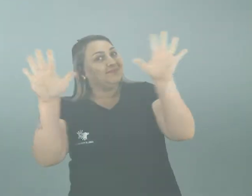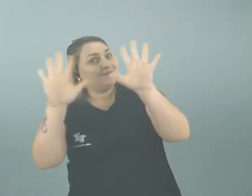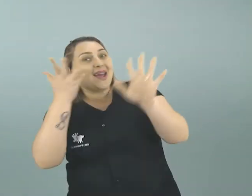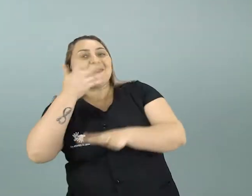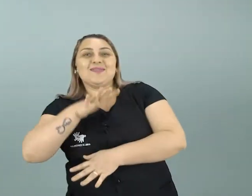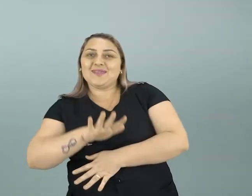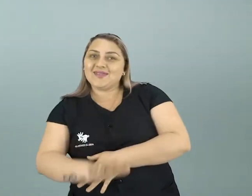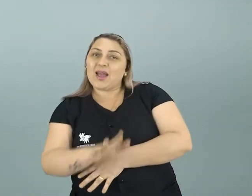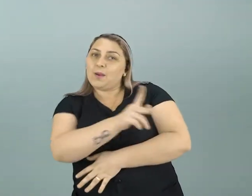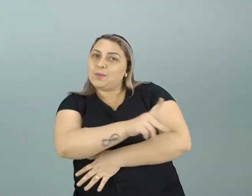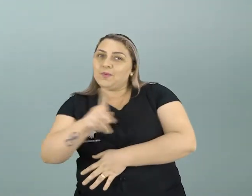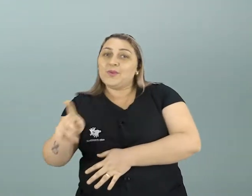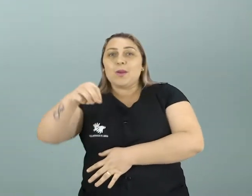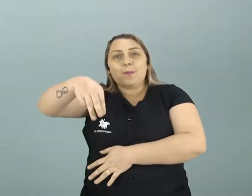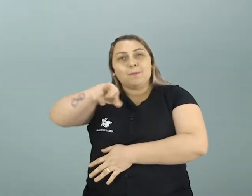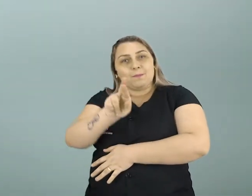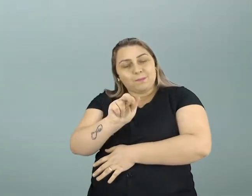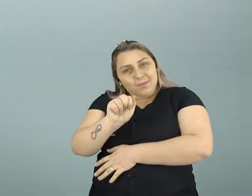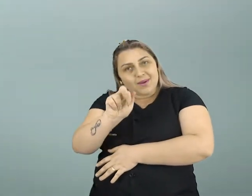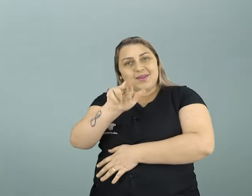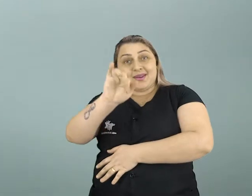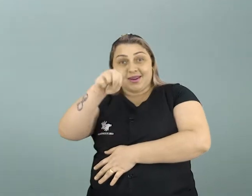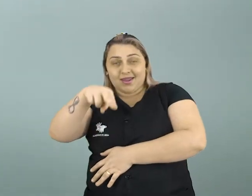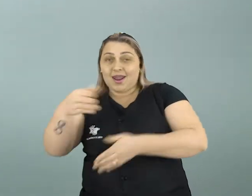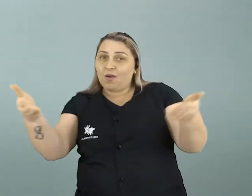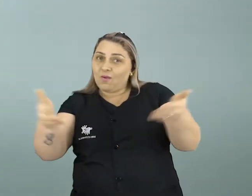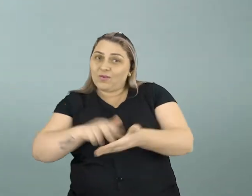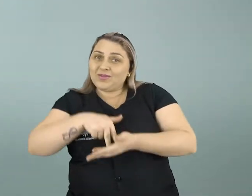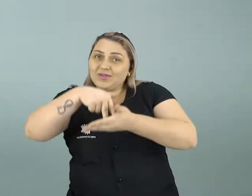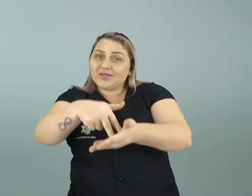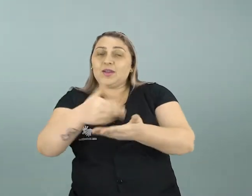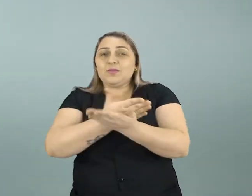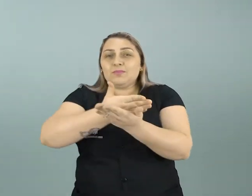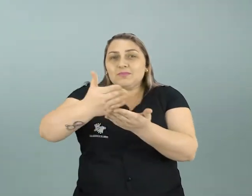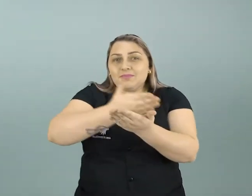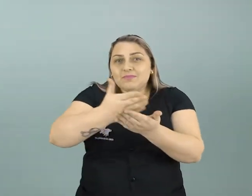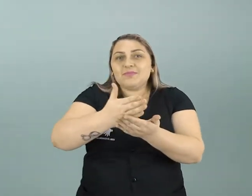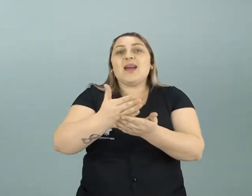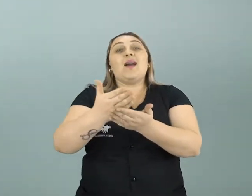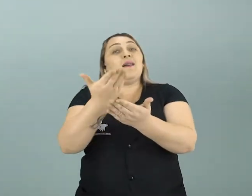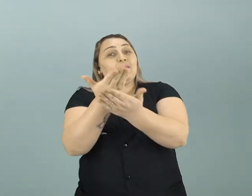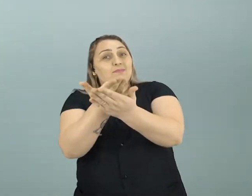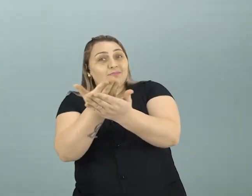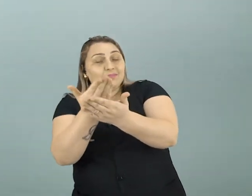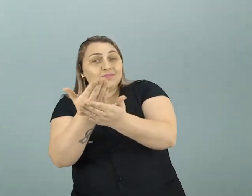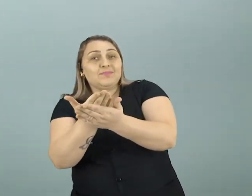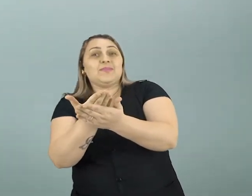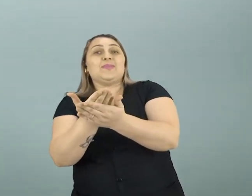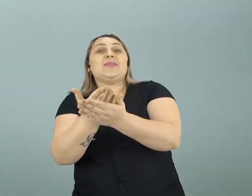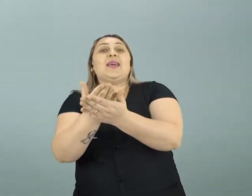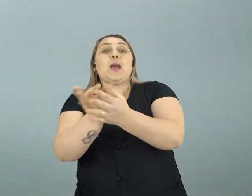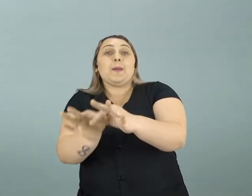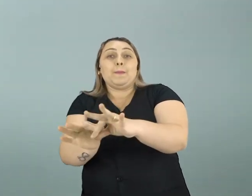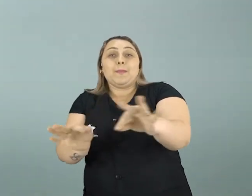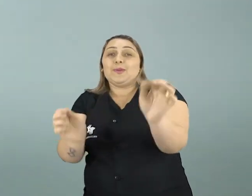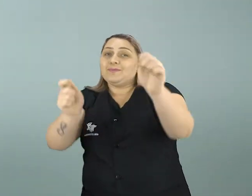Olá, crianças! Eu sou a professora Marina e estamos aqui para nós iniciarmos mais uma aula sobre medidas